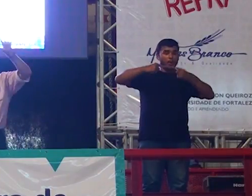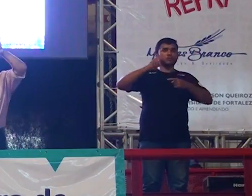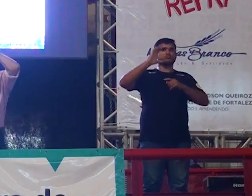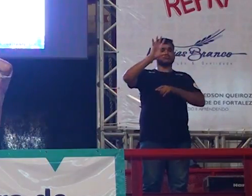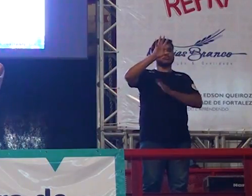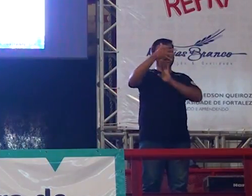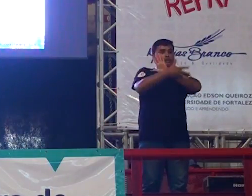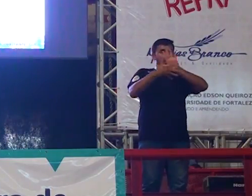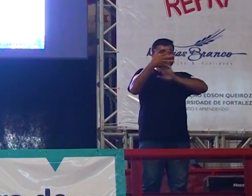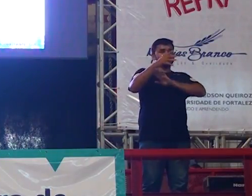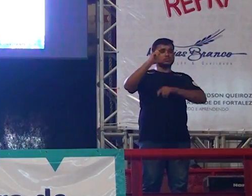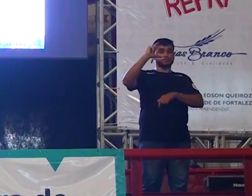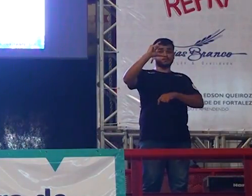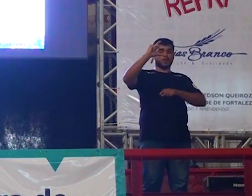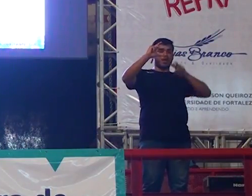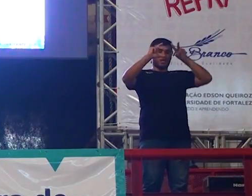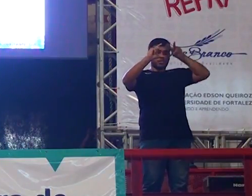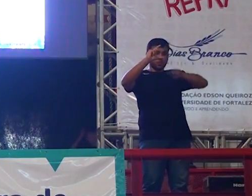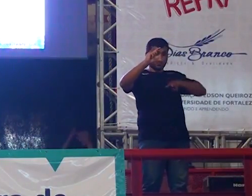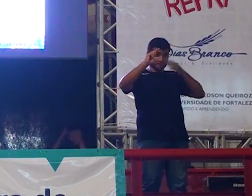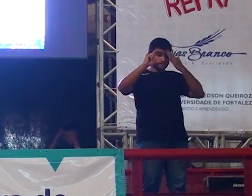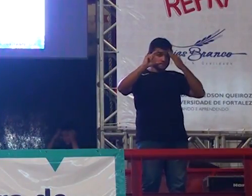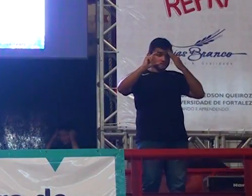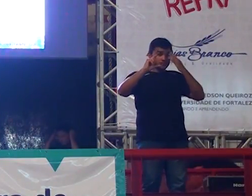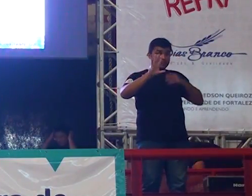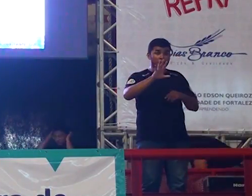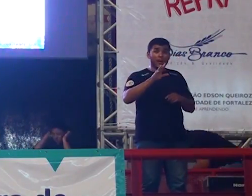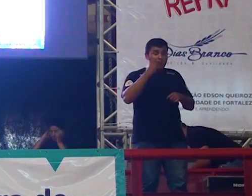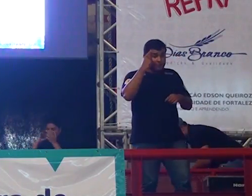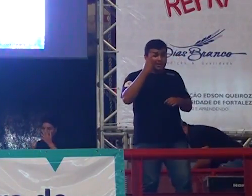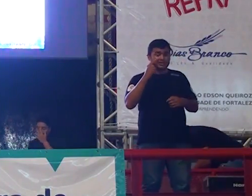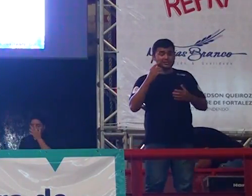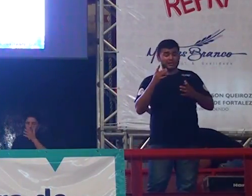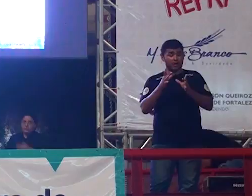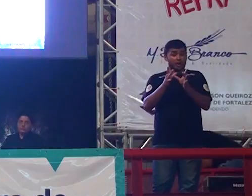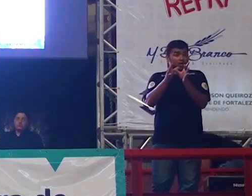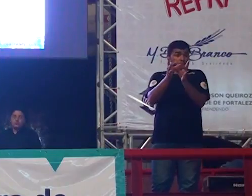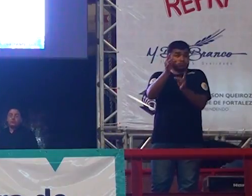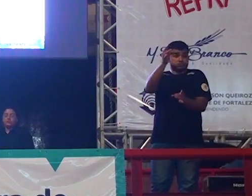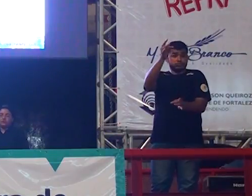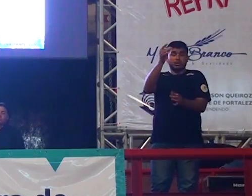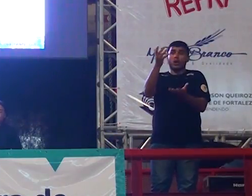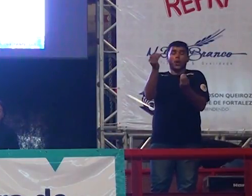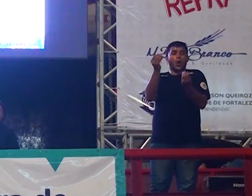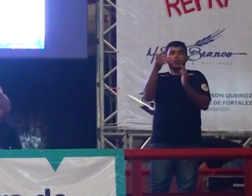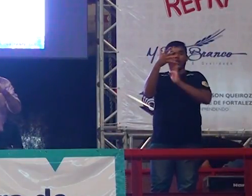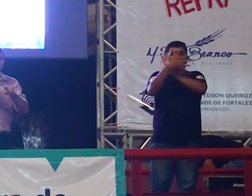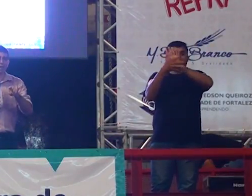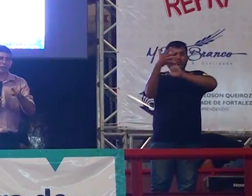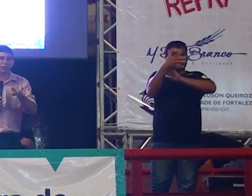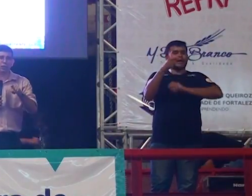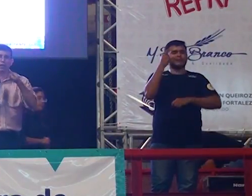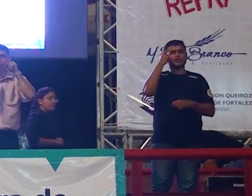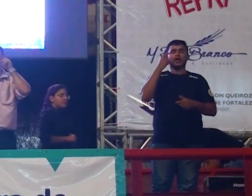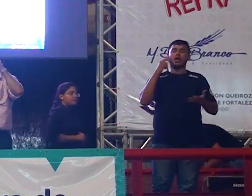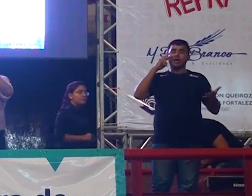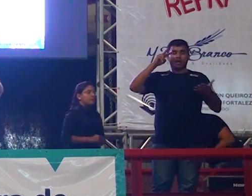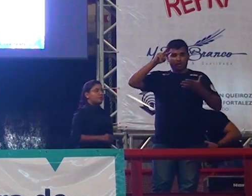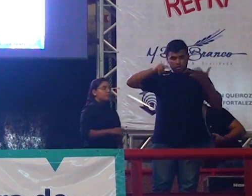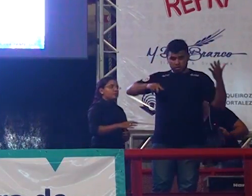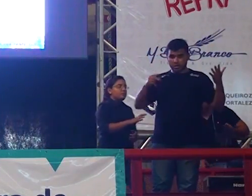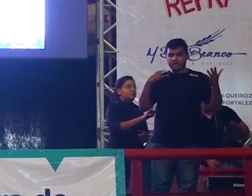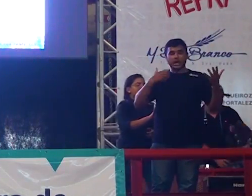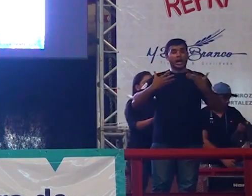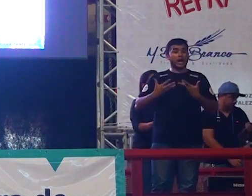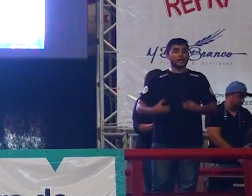códigos e nas ciências humanas, porque os textos são enormes. Quem não usa essa técnica não